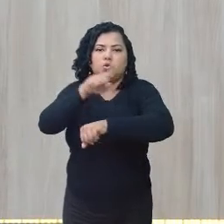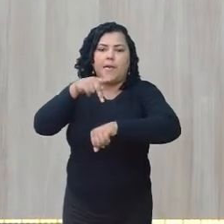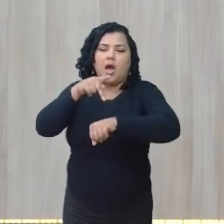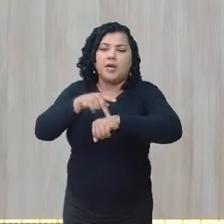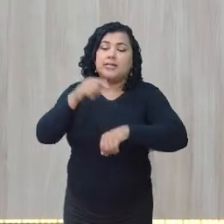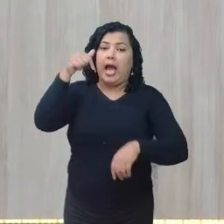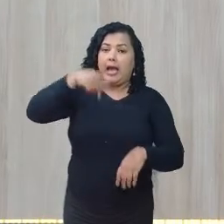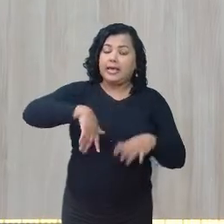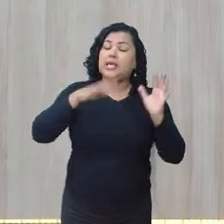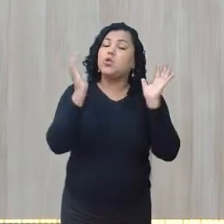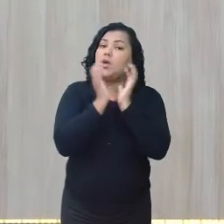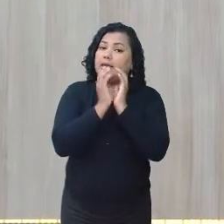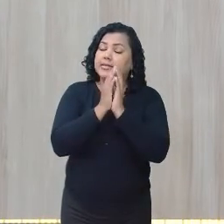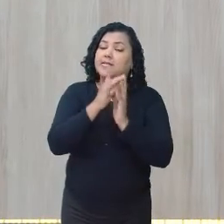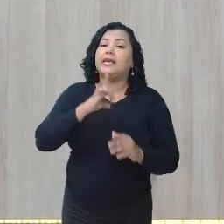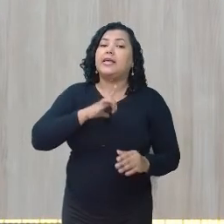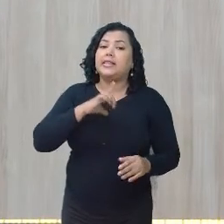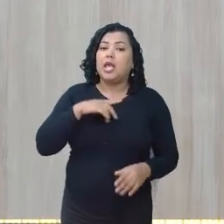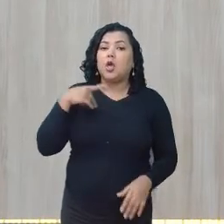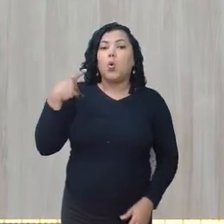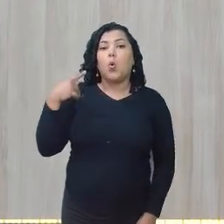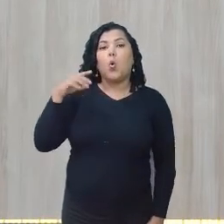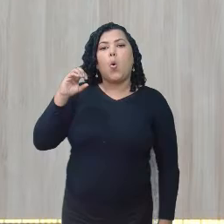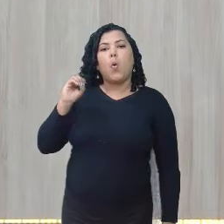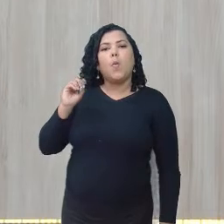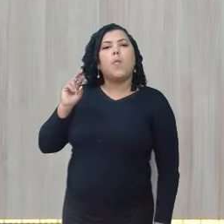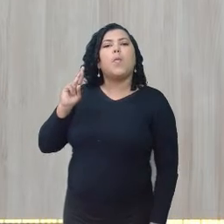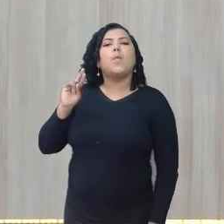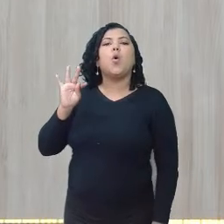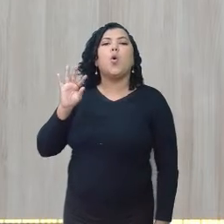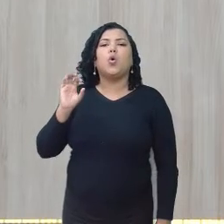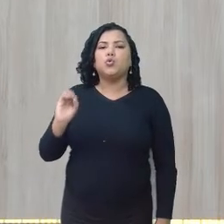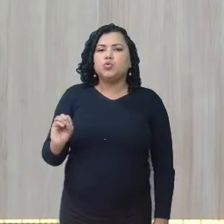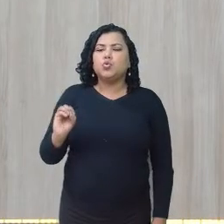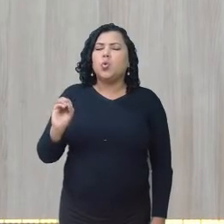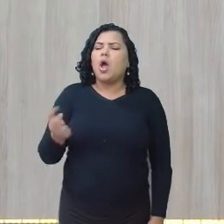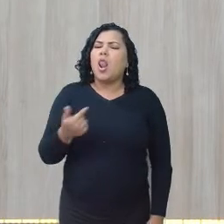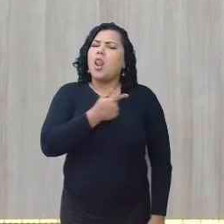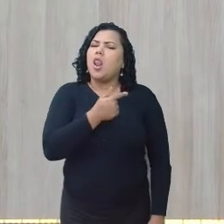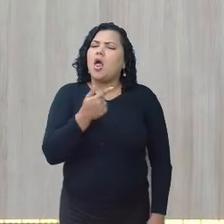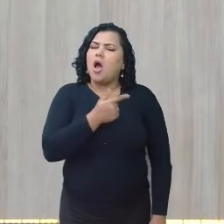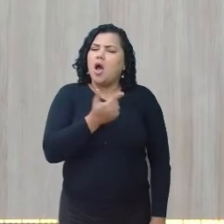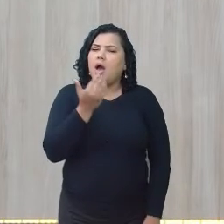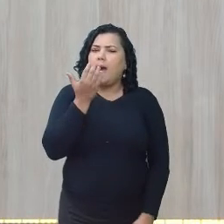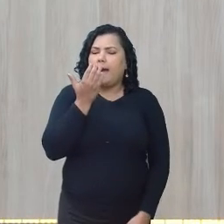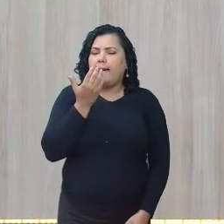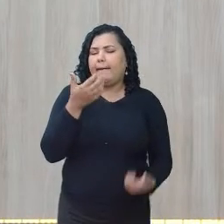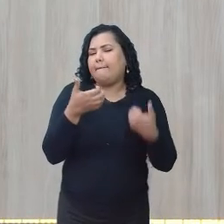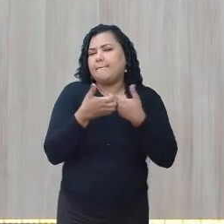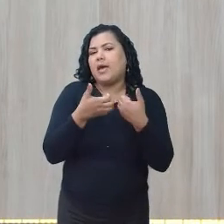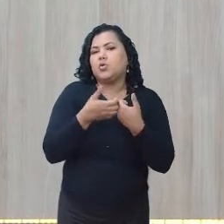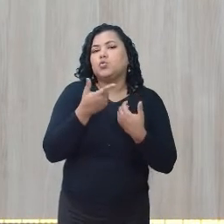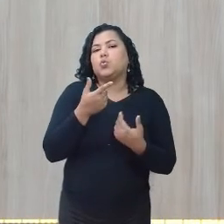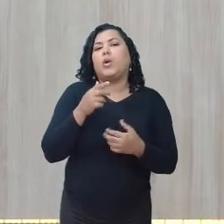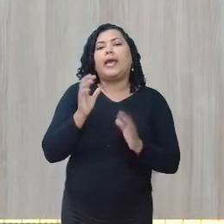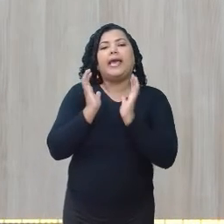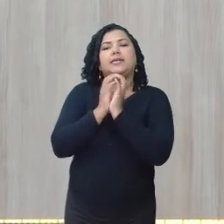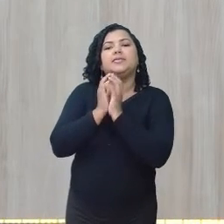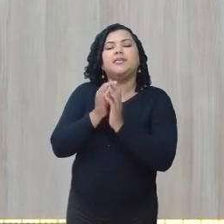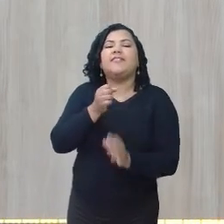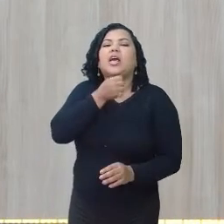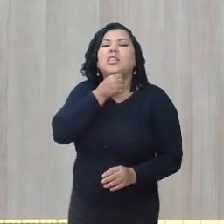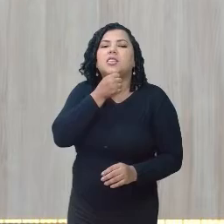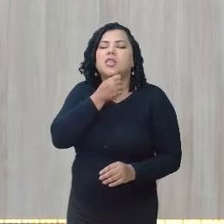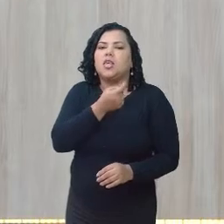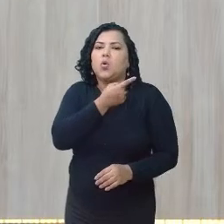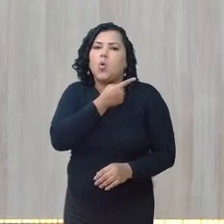Recife, nós temos um porto, ali na região ali do Recife Antigo, ali onde a gente chama,